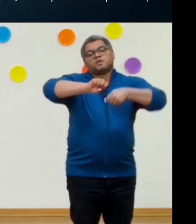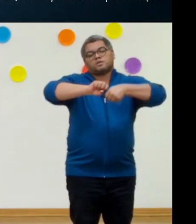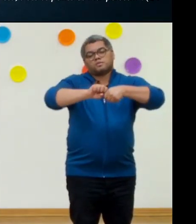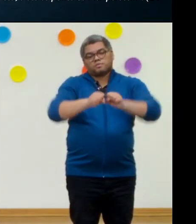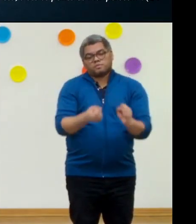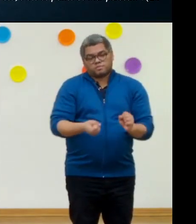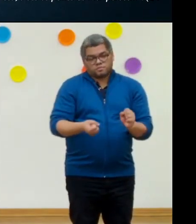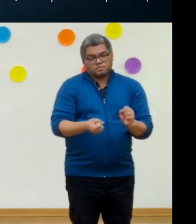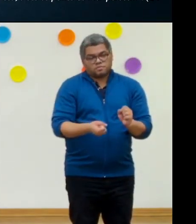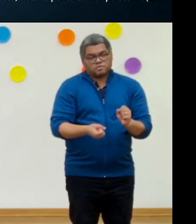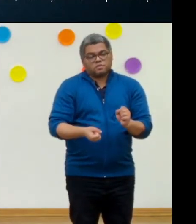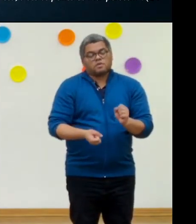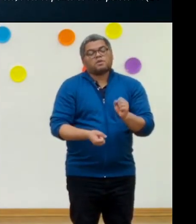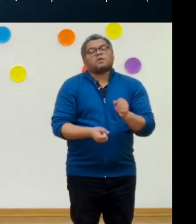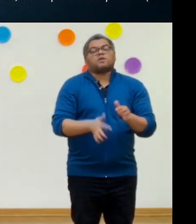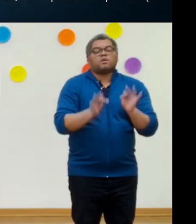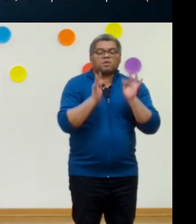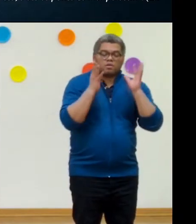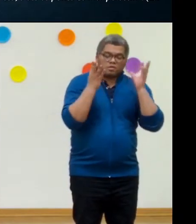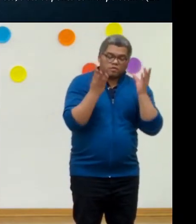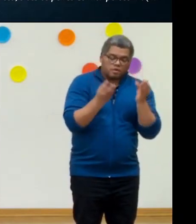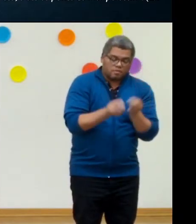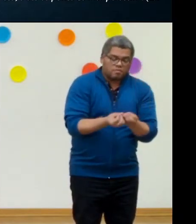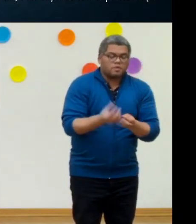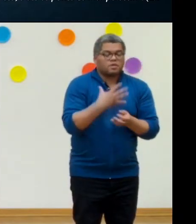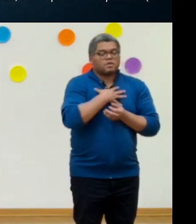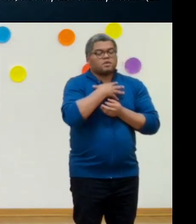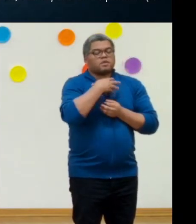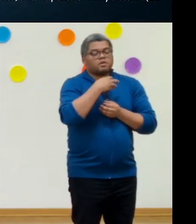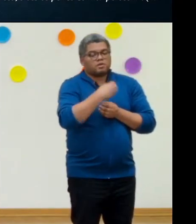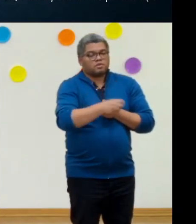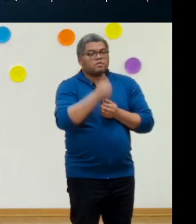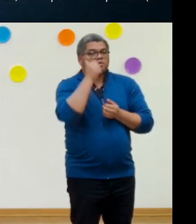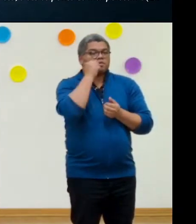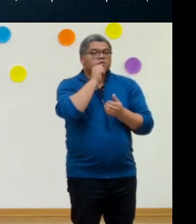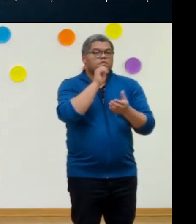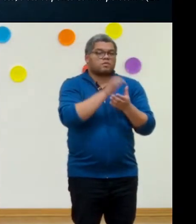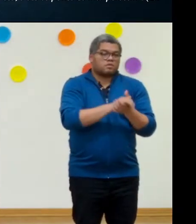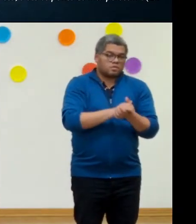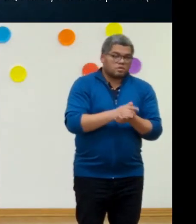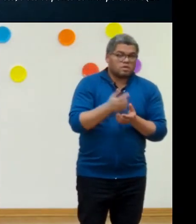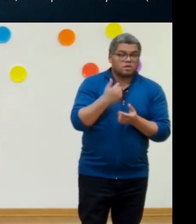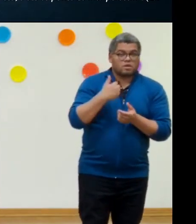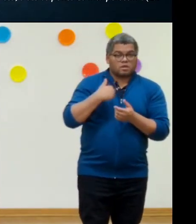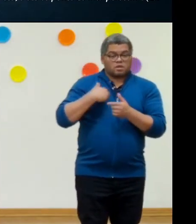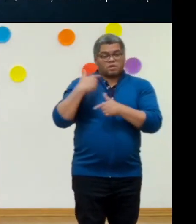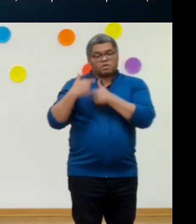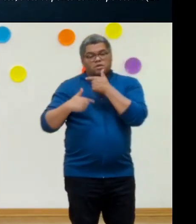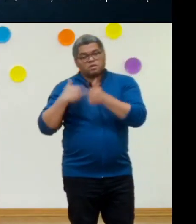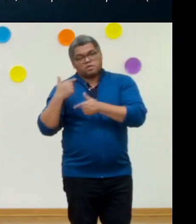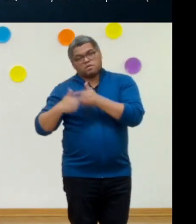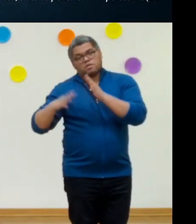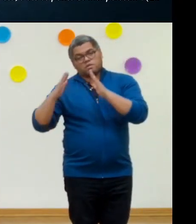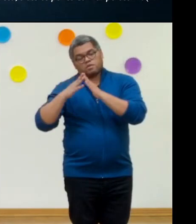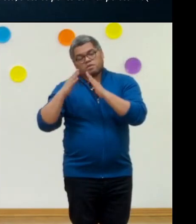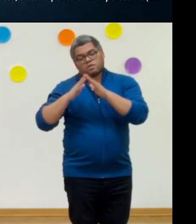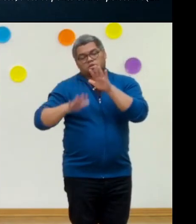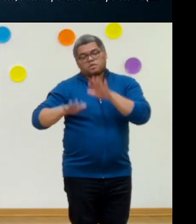Sofre o cônjuge, sofrem os filhos. Eu trabalho em um colégio que vira e mexe, vez ou outra tem uma